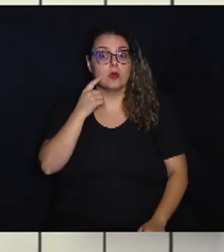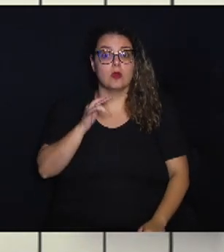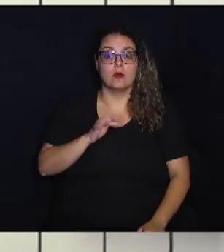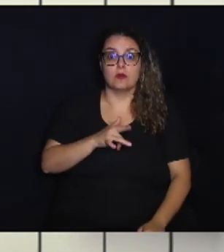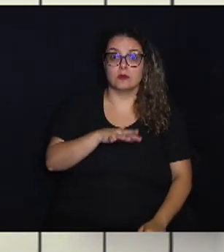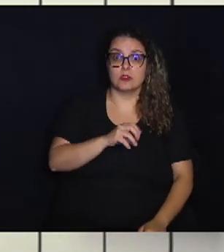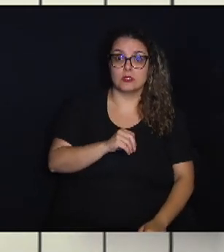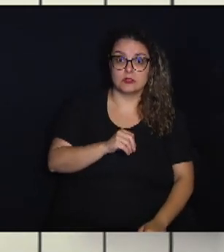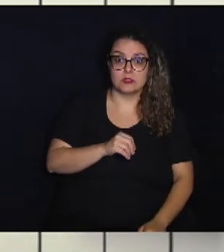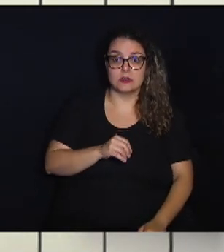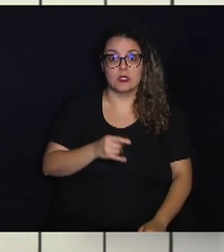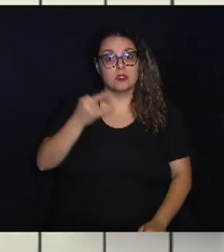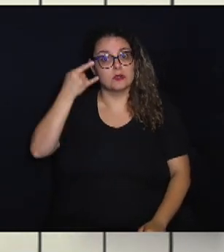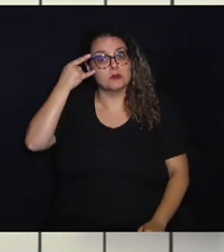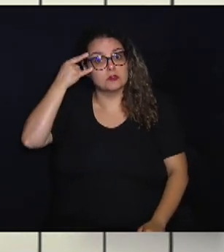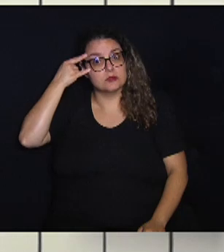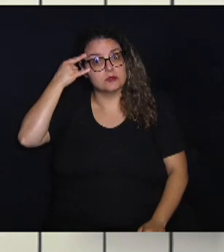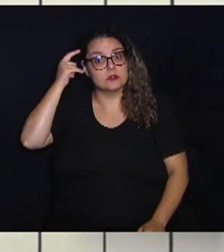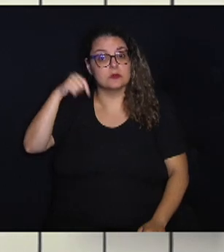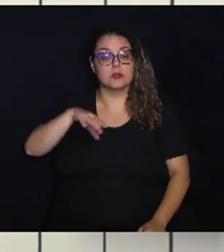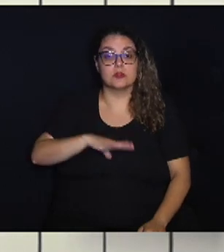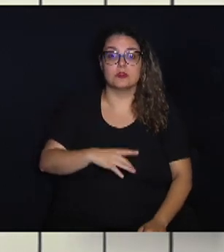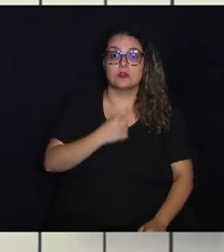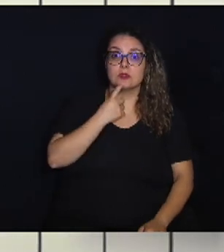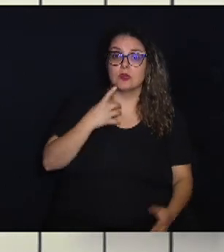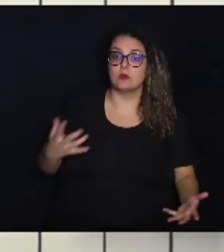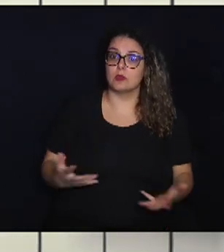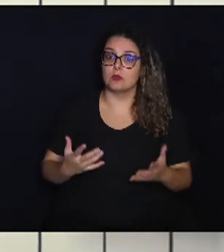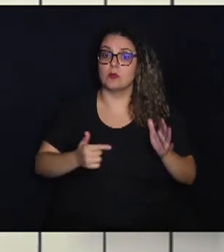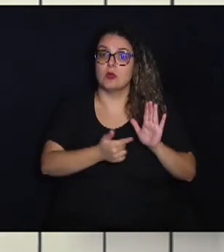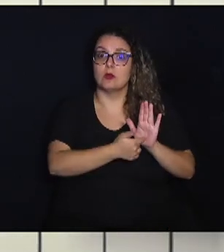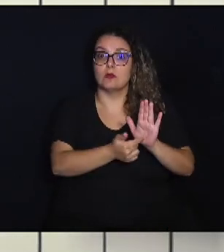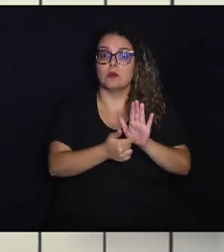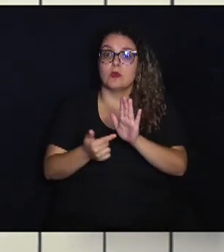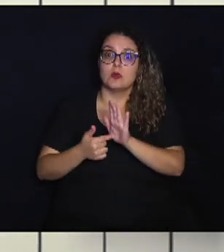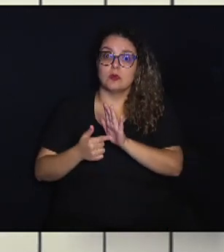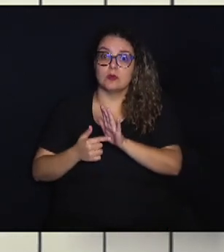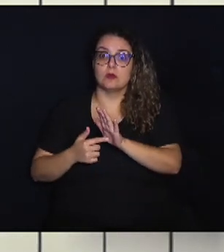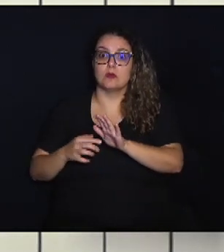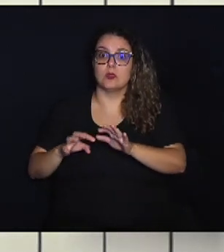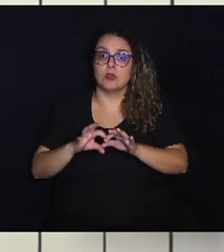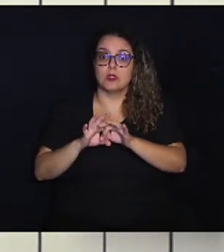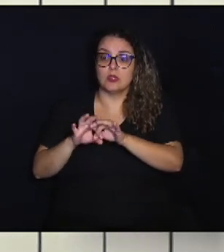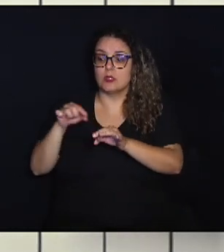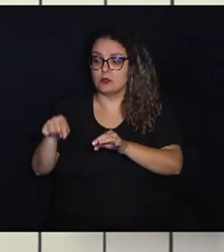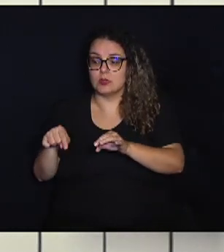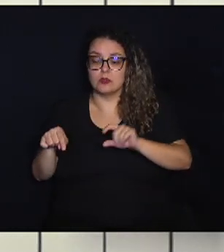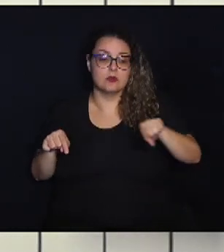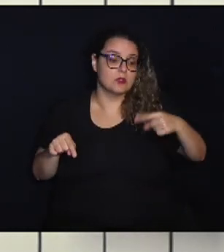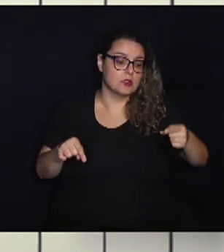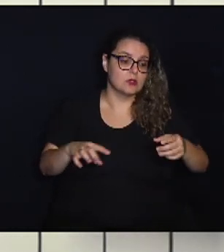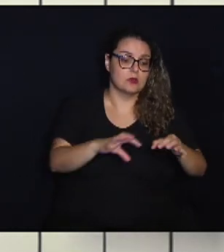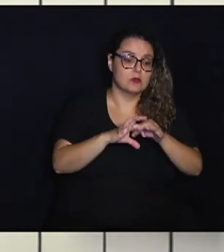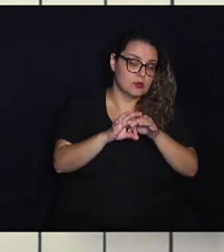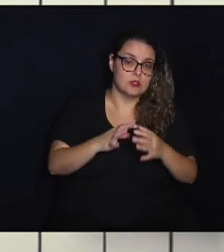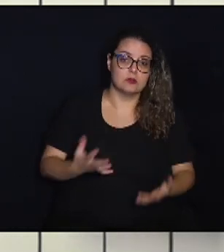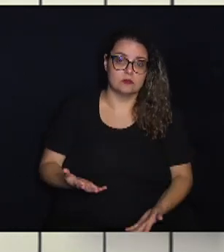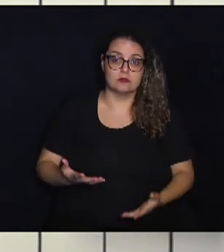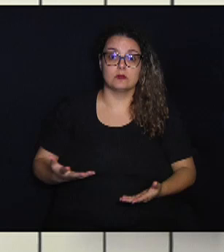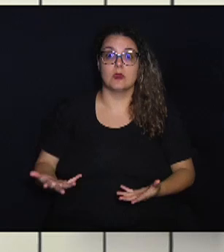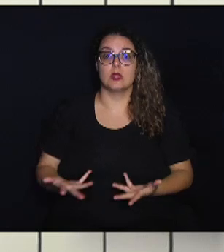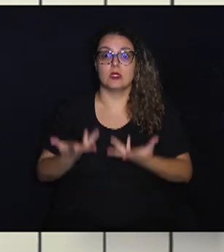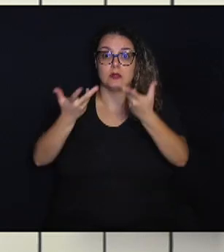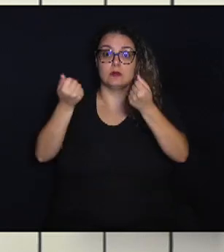Síndrome de Down aqui de Campinas promove a exposição Unindo Isso e Aquilo para celebrar a arte